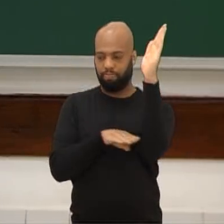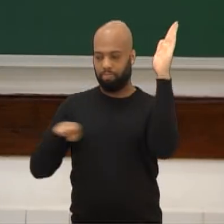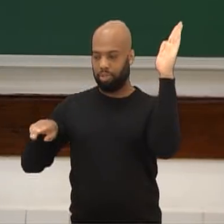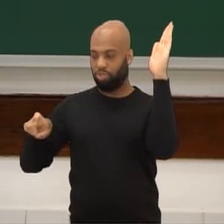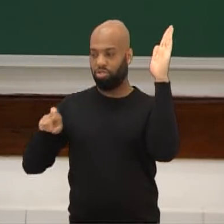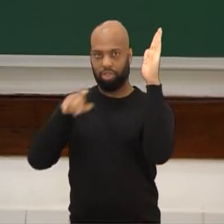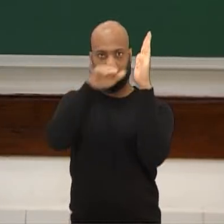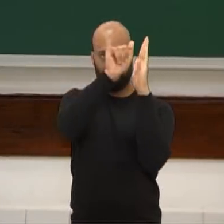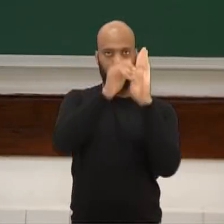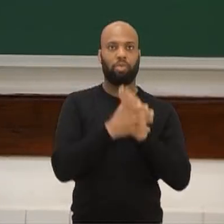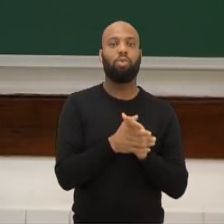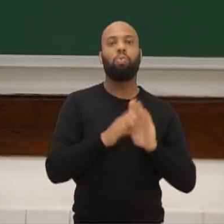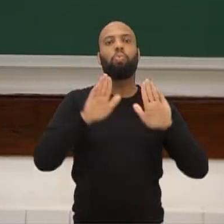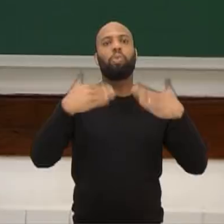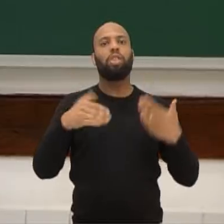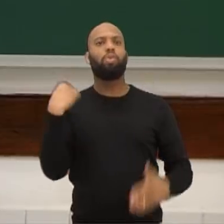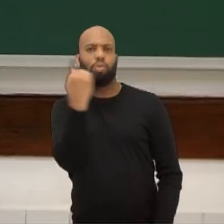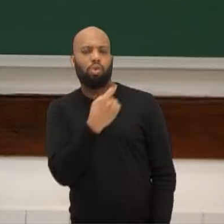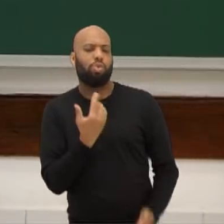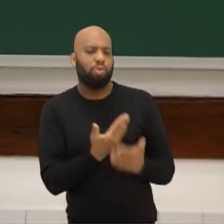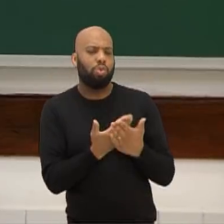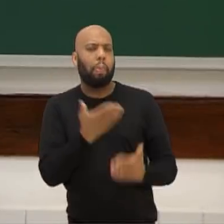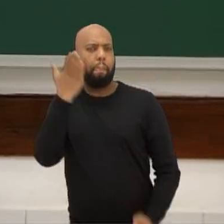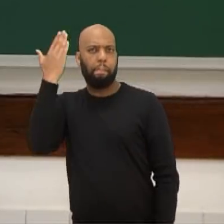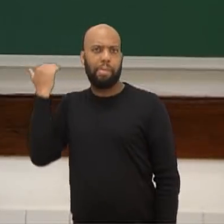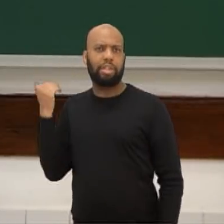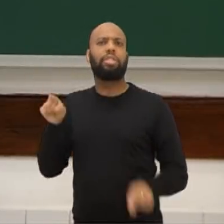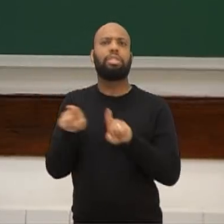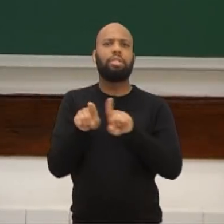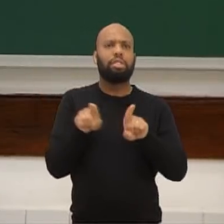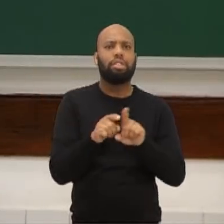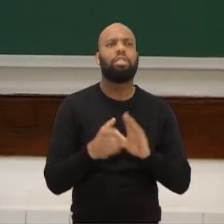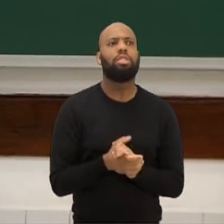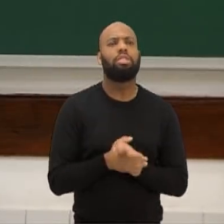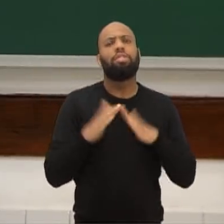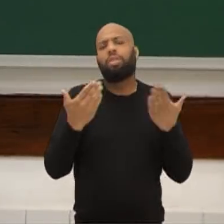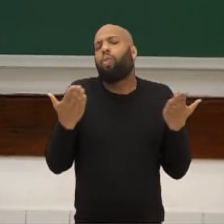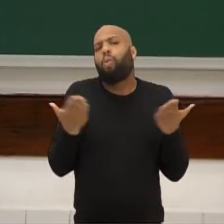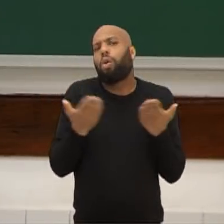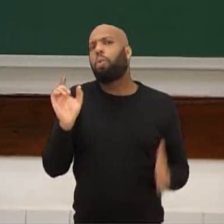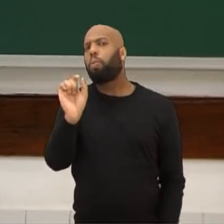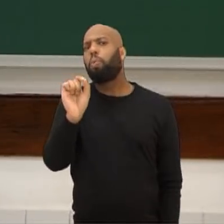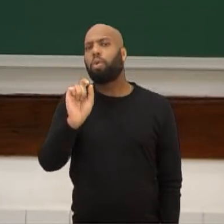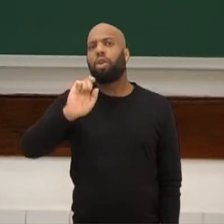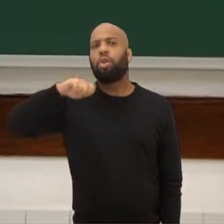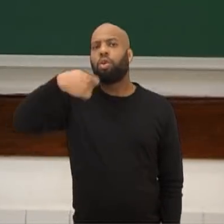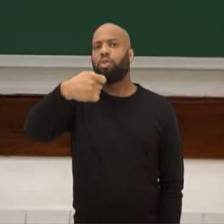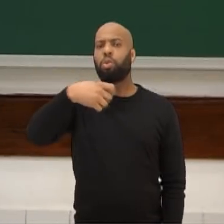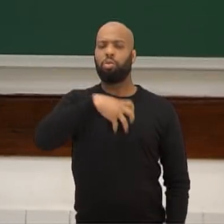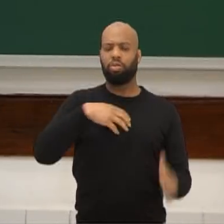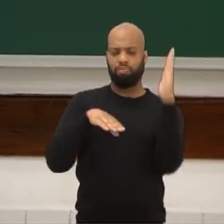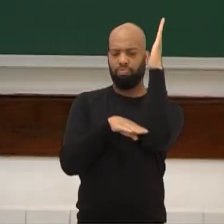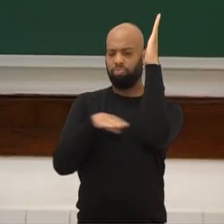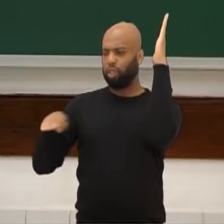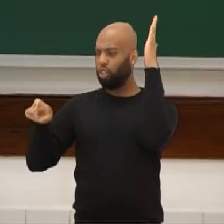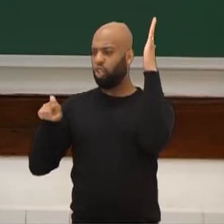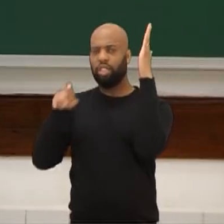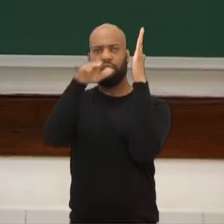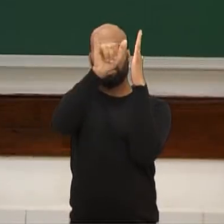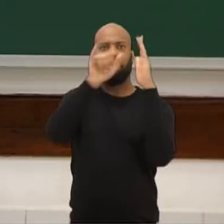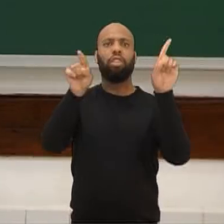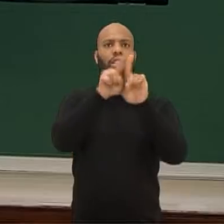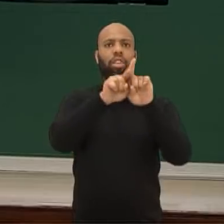cartesiano. Como a gente está falando em algumas aulas anteriores, vamos falar sobre plano cartesiano,